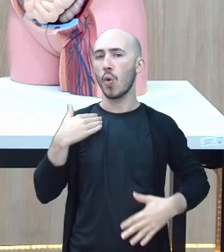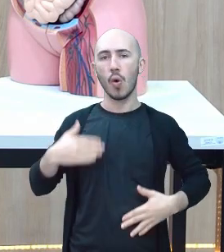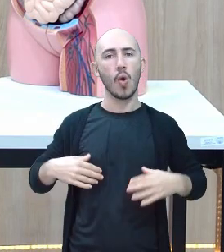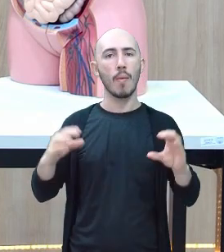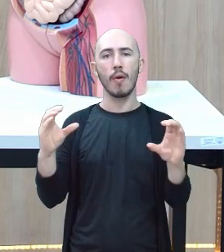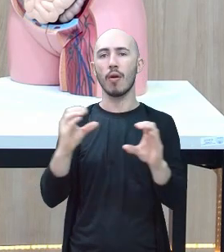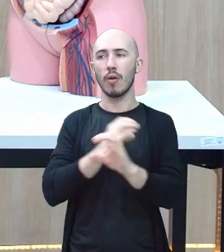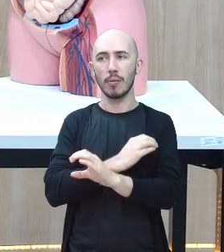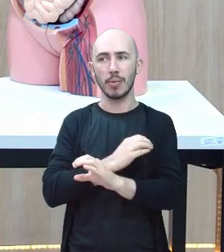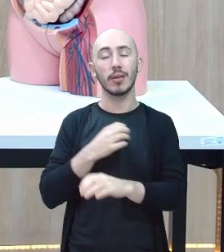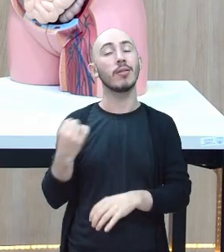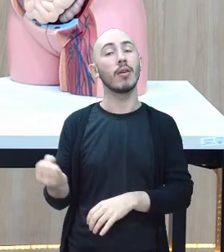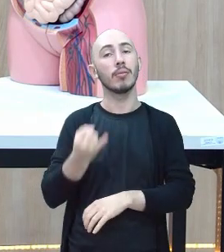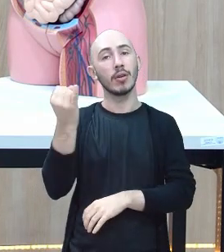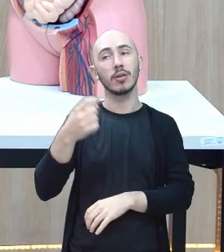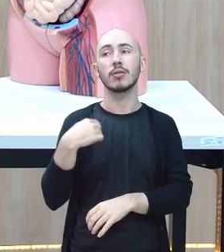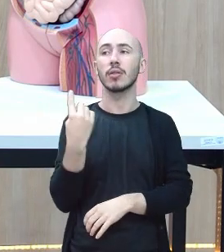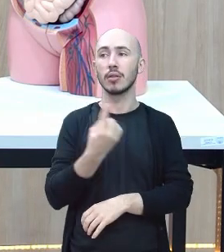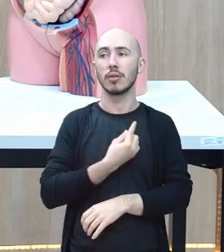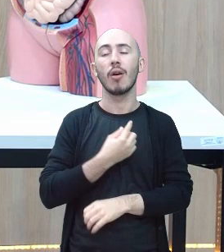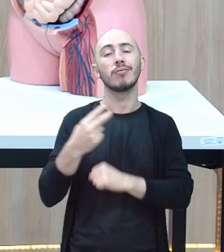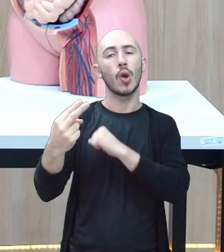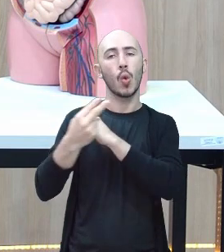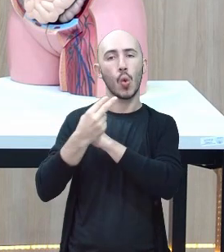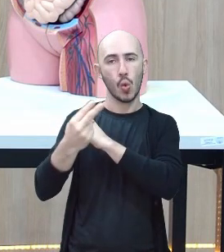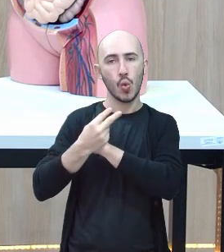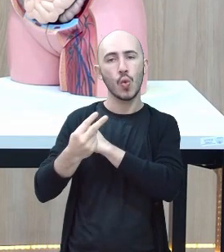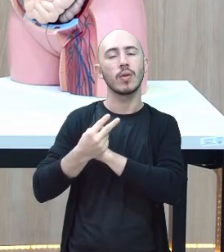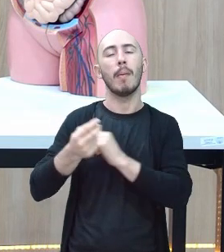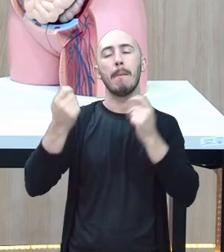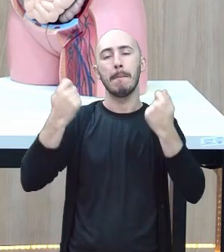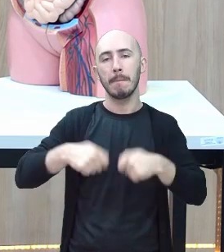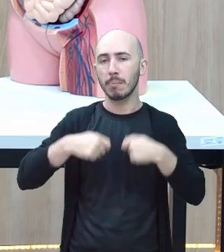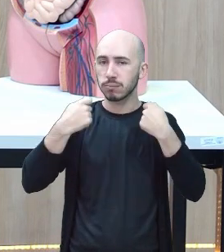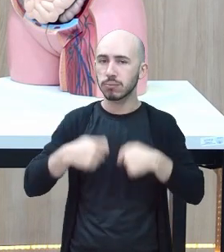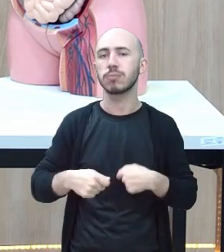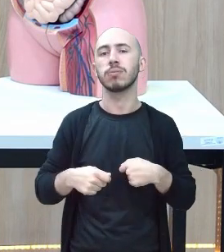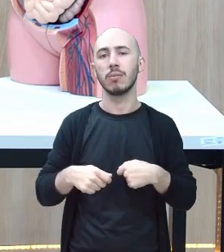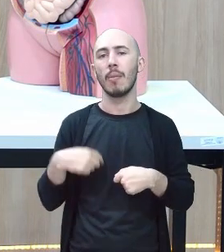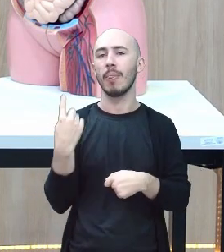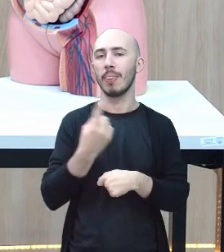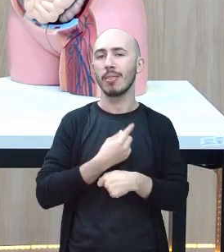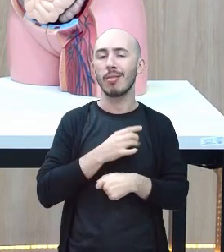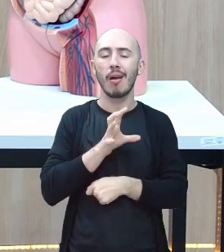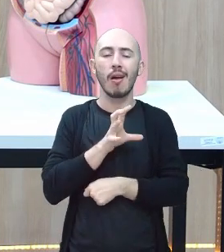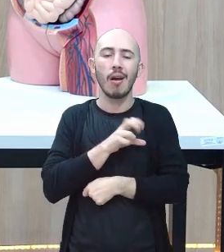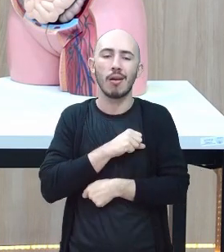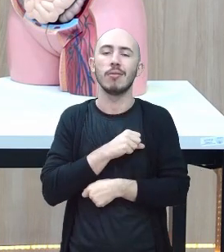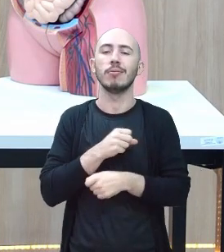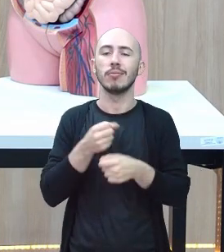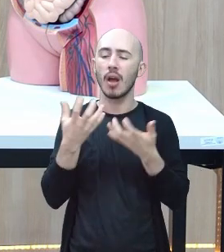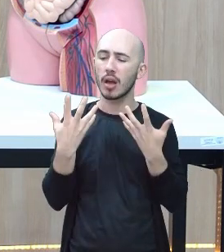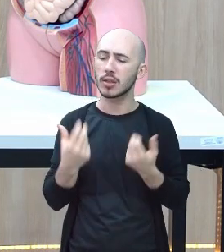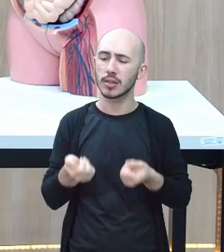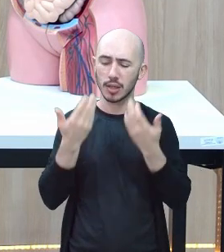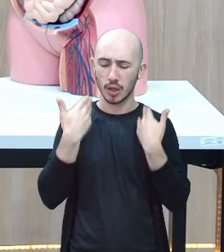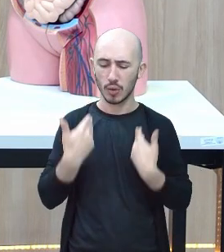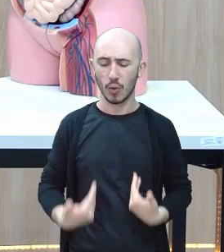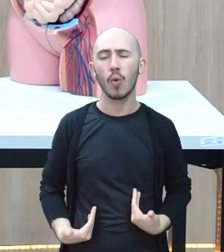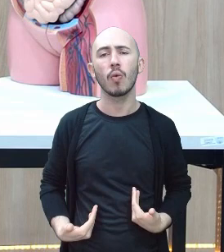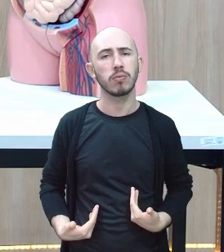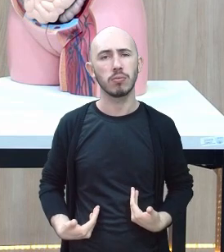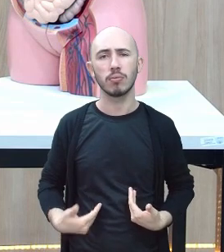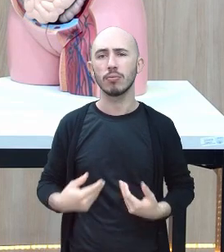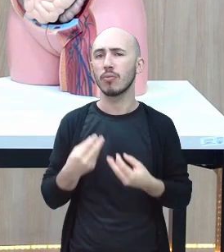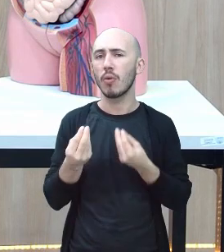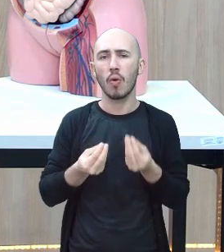corpo. É importante que a gente tenha o cuidado com o nosso corpo, que a gente ame, que a gente aceite o corpo como